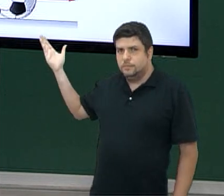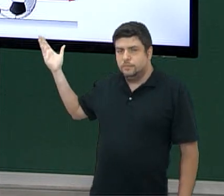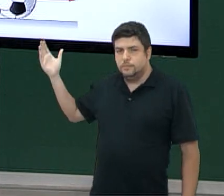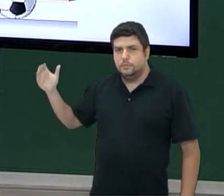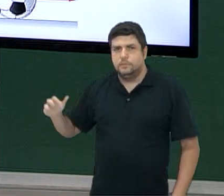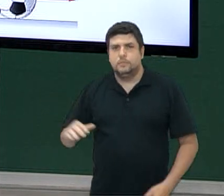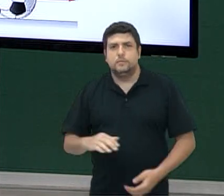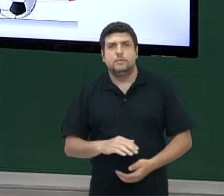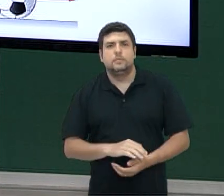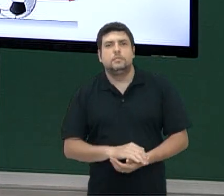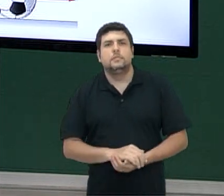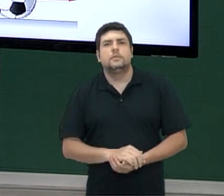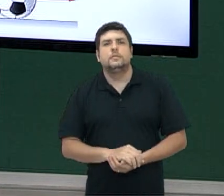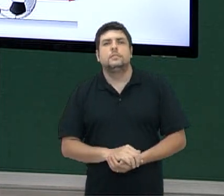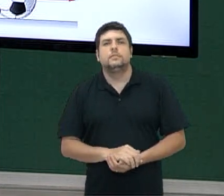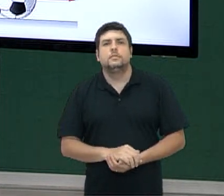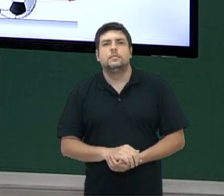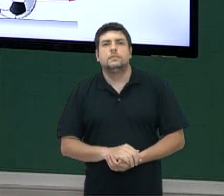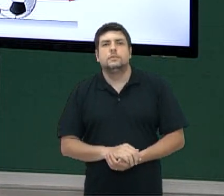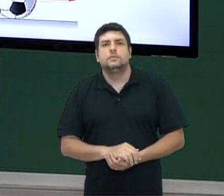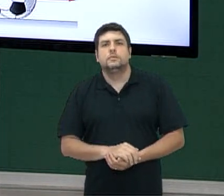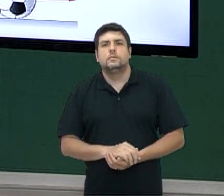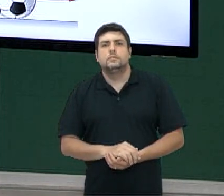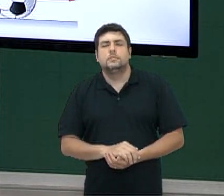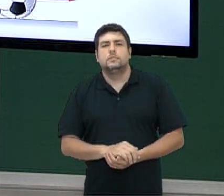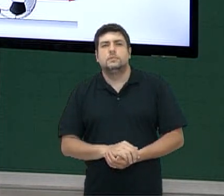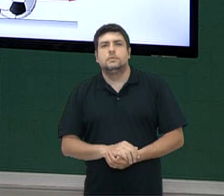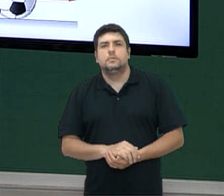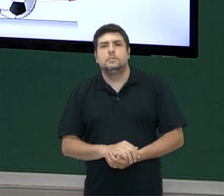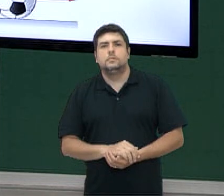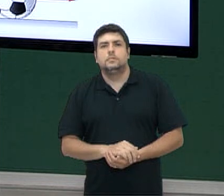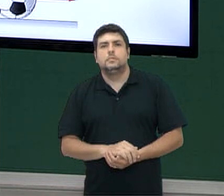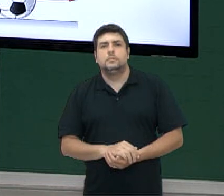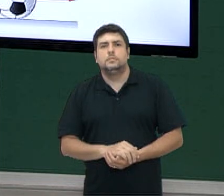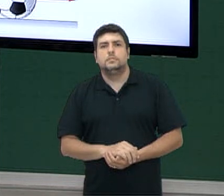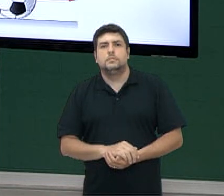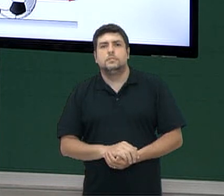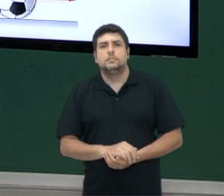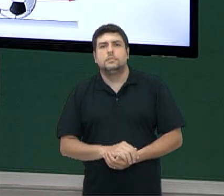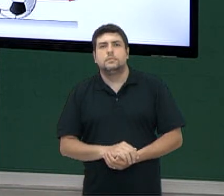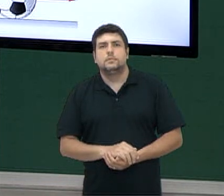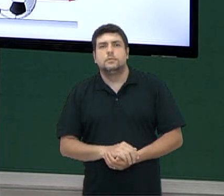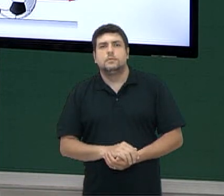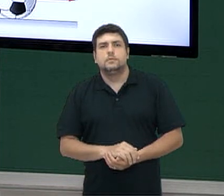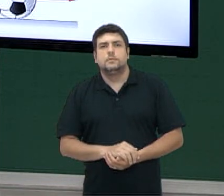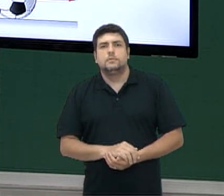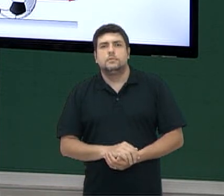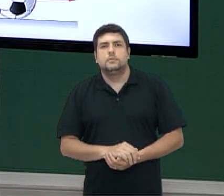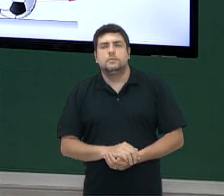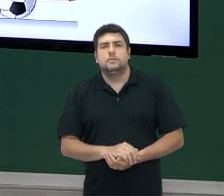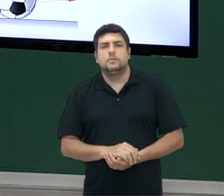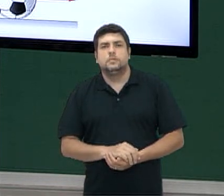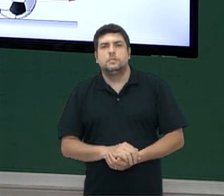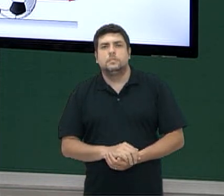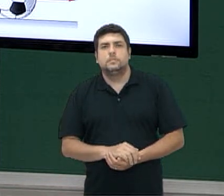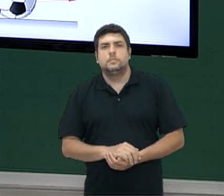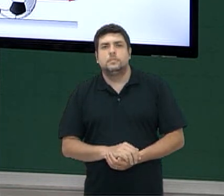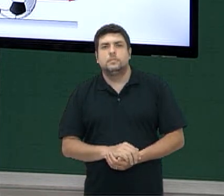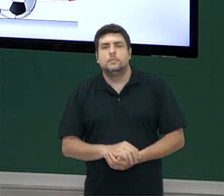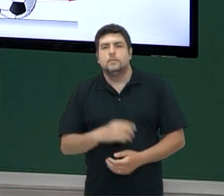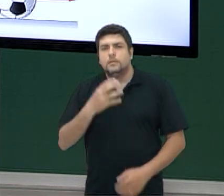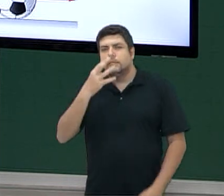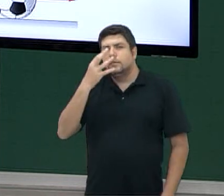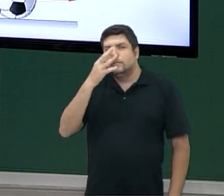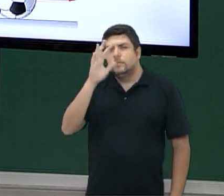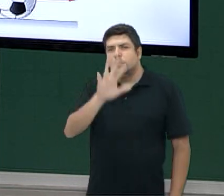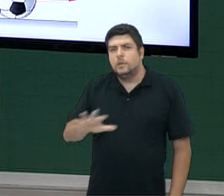O vetor Q1 ele irá mudar para a quantidade de movimento vetor Q2. Bem, nessa imagem que vocês estão